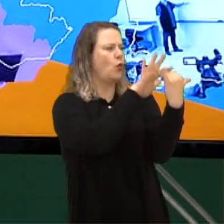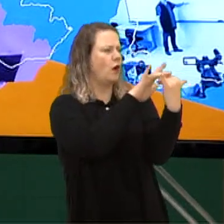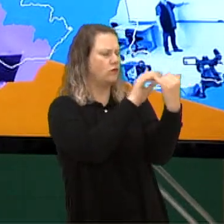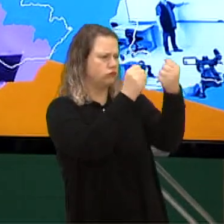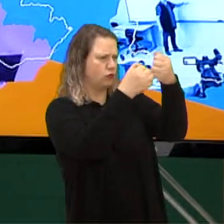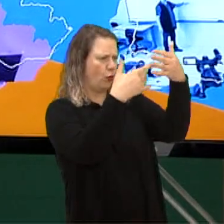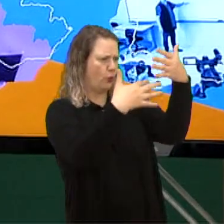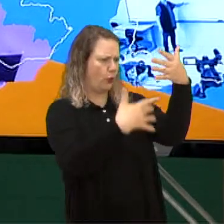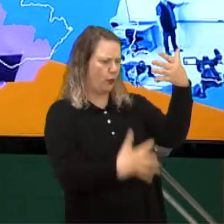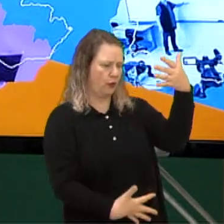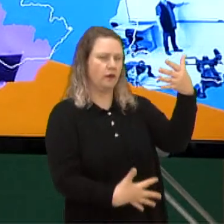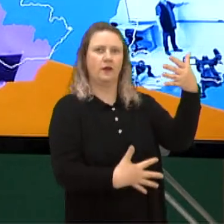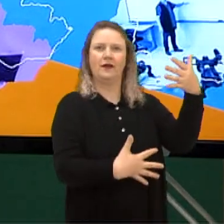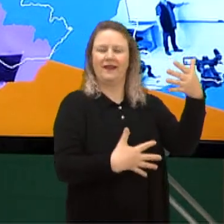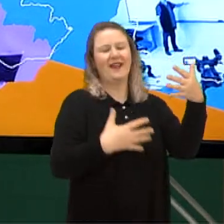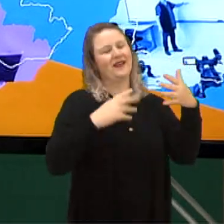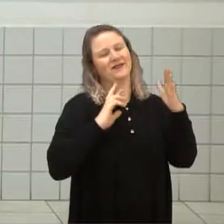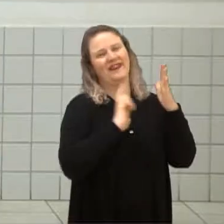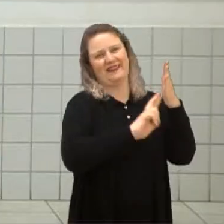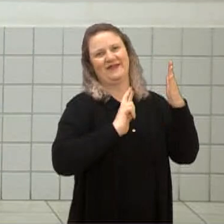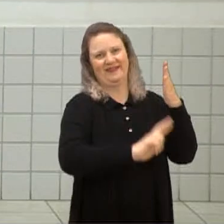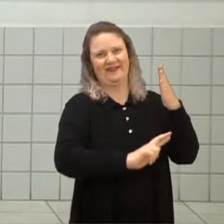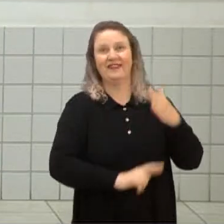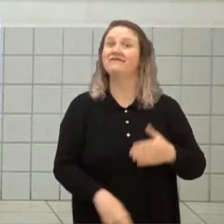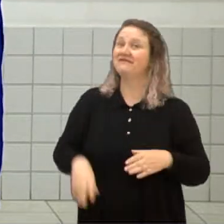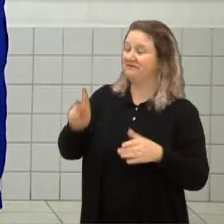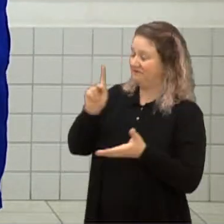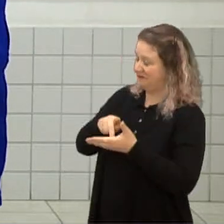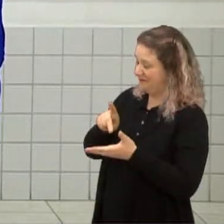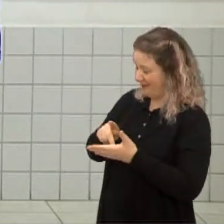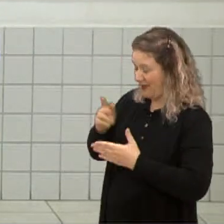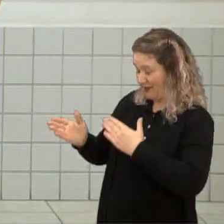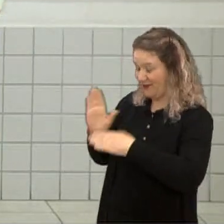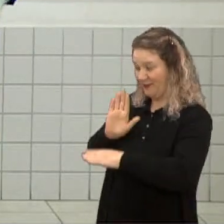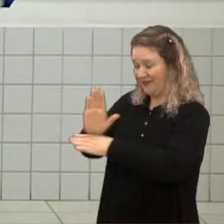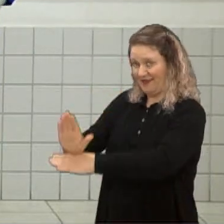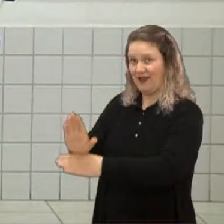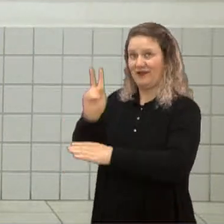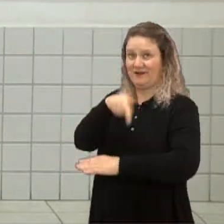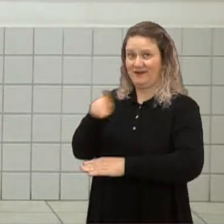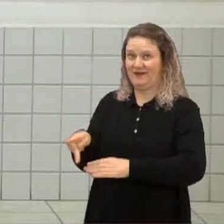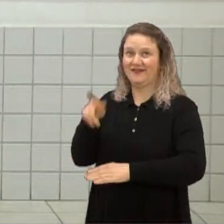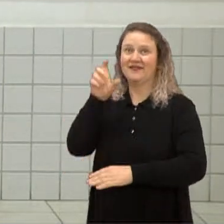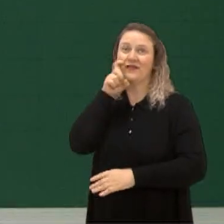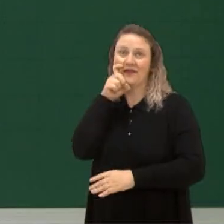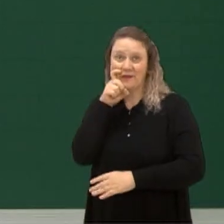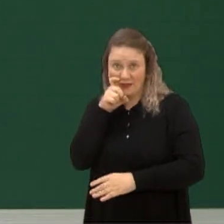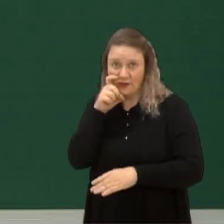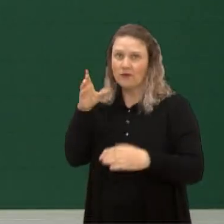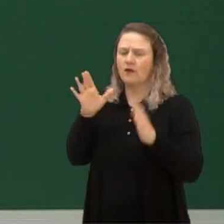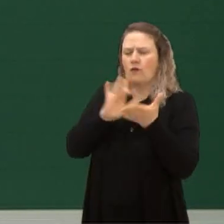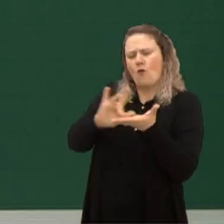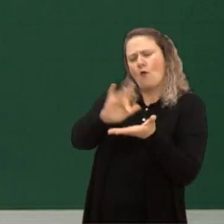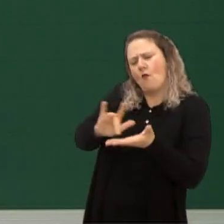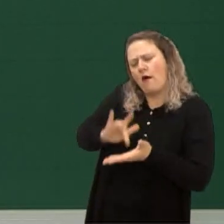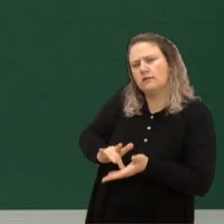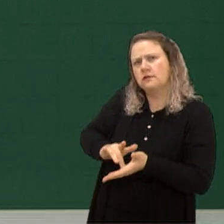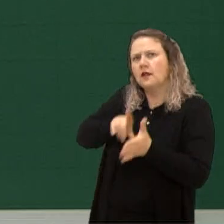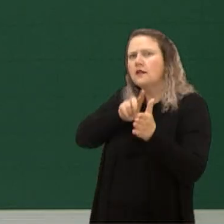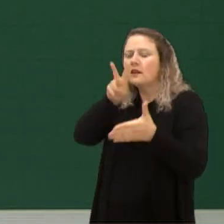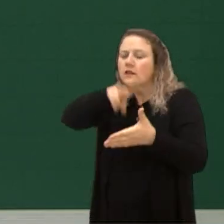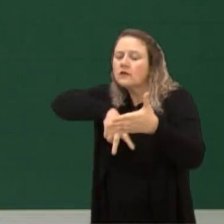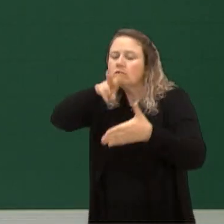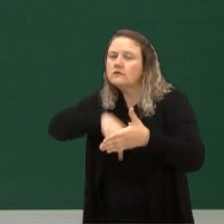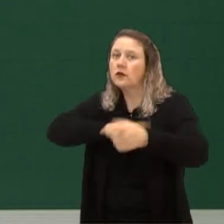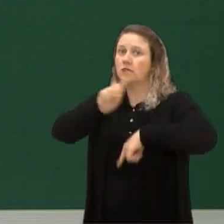mensagem pra gente que a gente vai ler com muito prazer. Isso mesmo, eu vim aqui para ajudar o professor Fabiano hoje. A gente vai estar com o celular aqui para ler as perguntas e